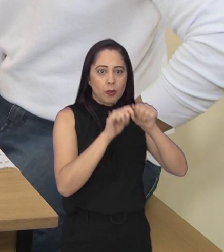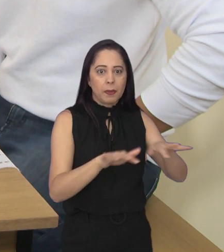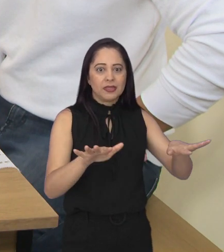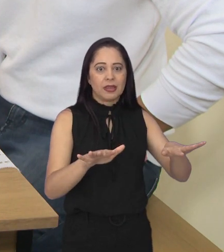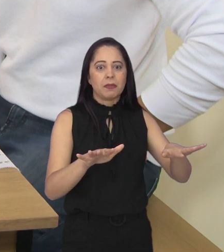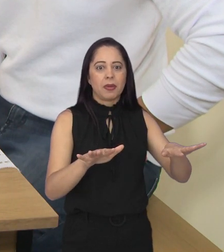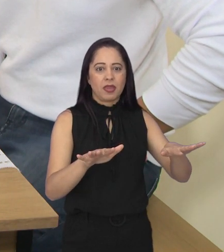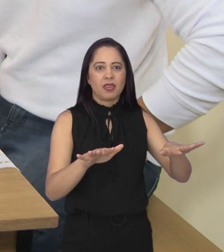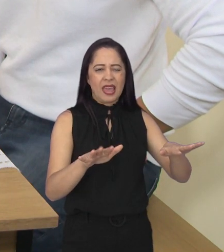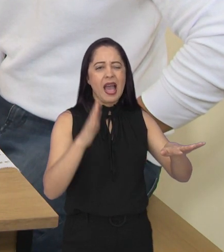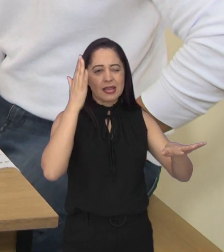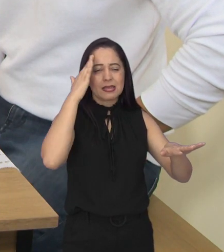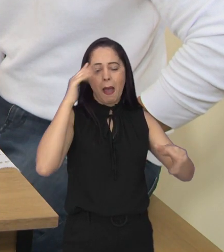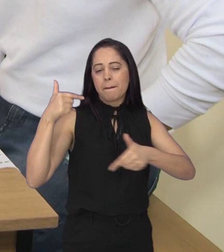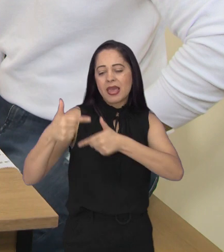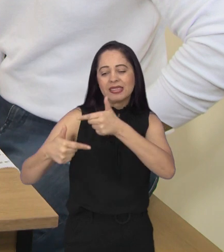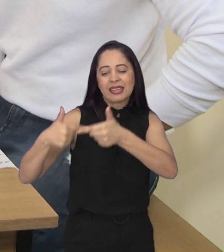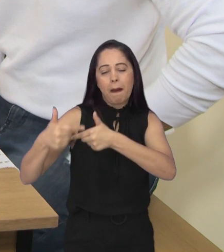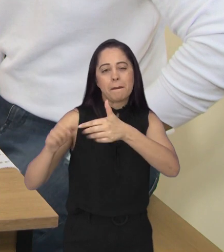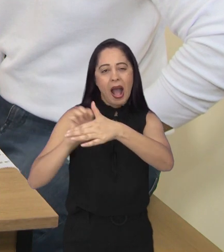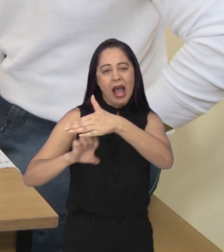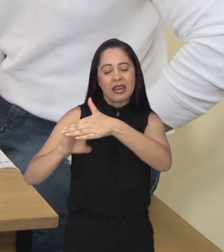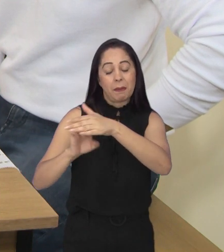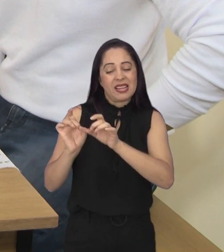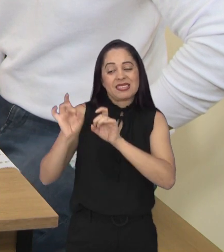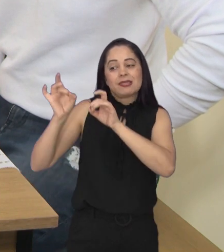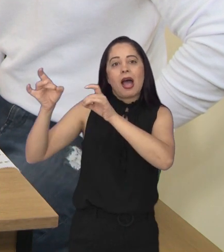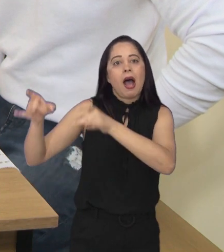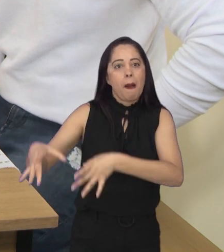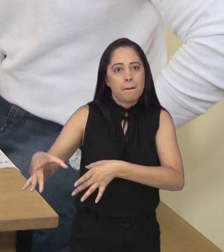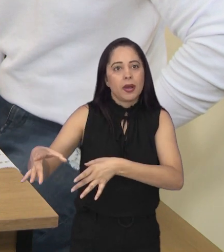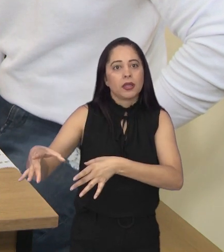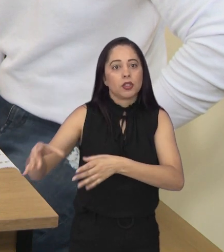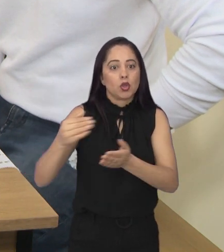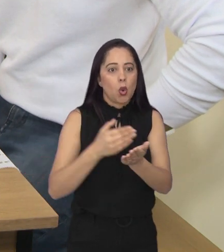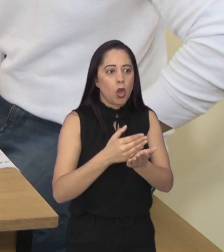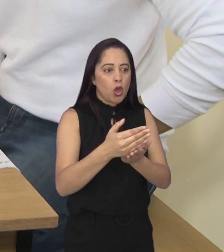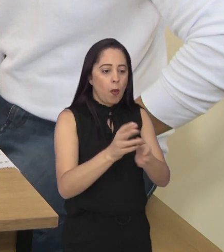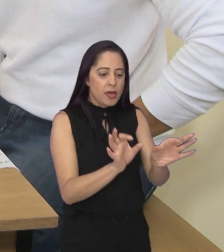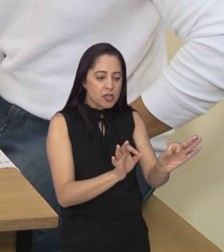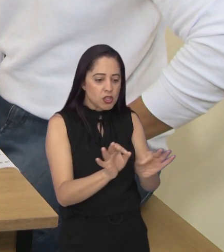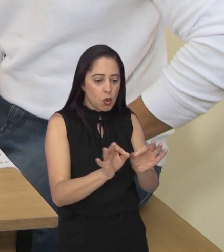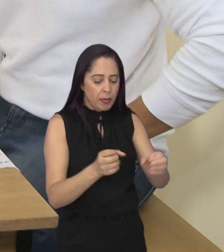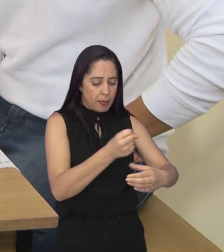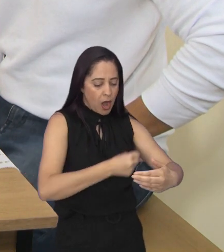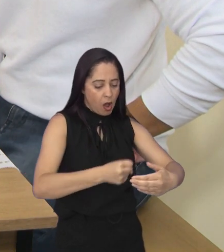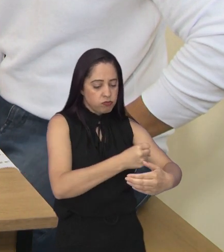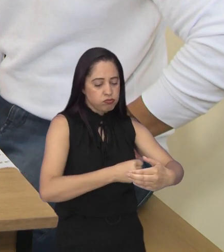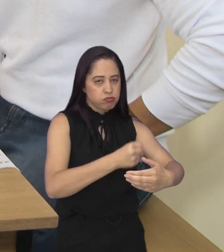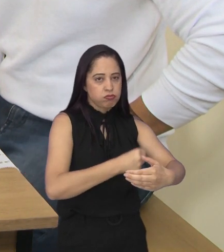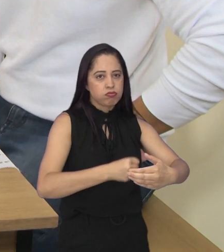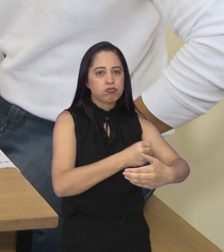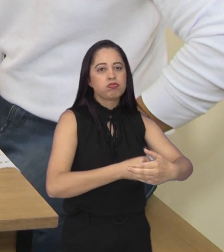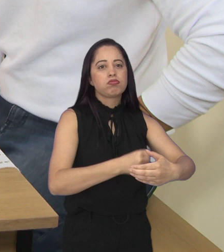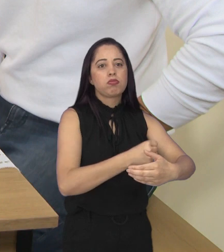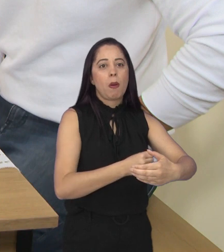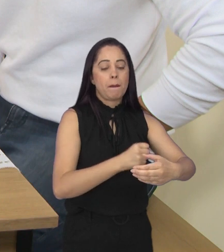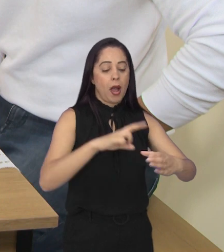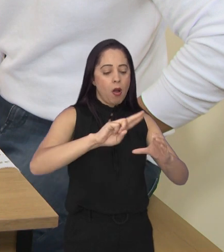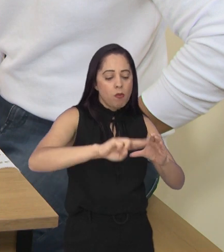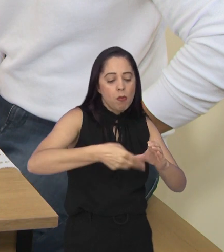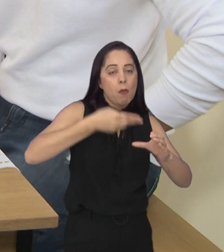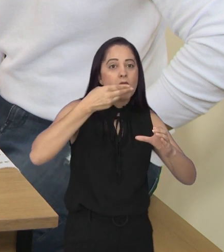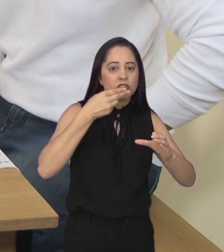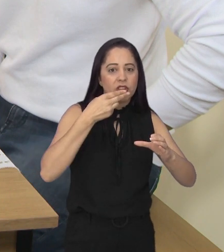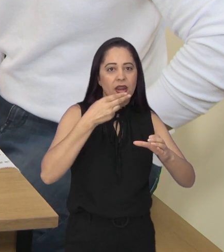pandemia, largou tudo que nós chamamos de tradicional para empreender no ramo da geleia. E a gente vai